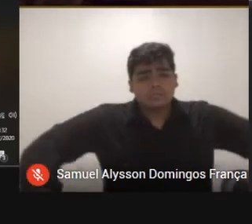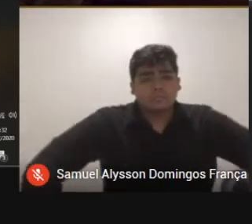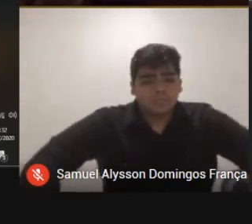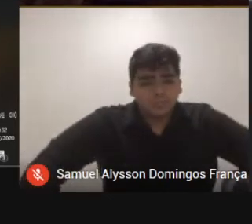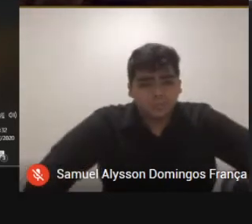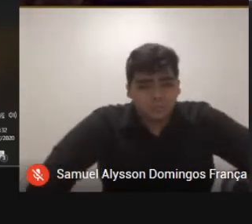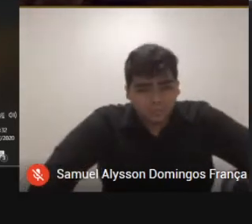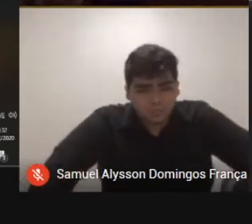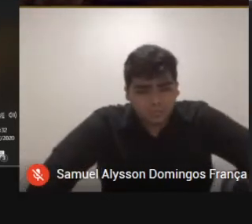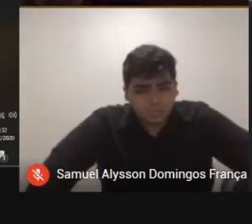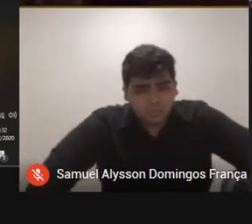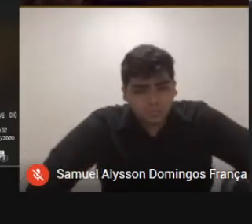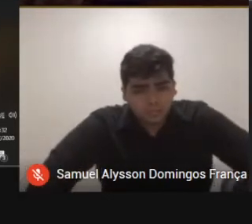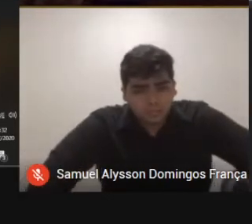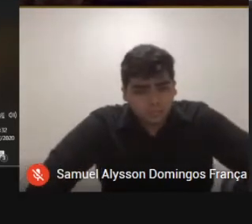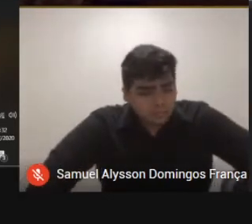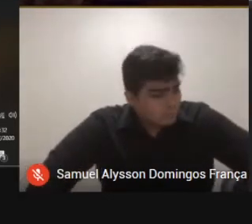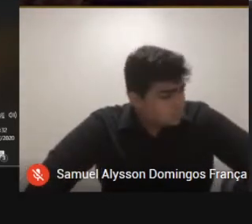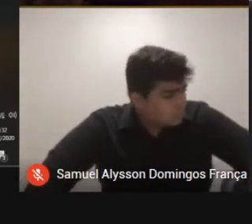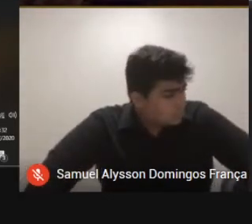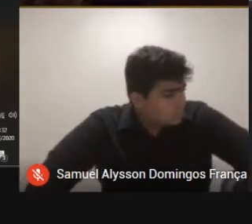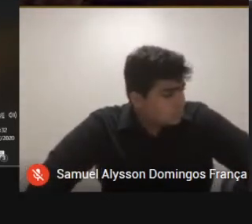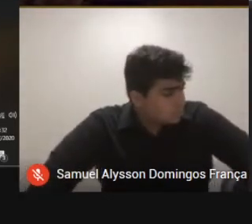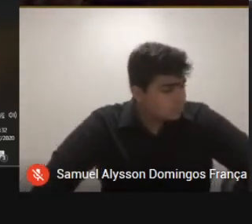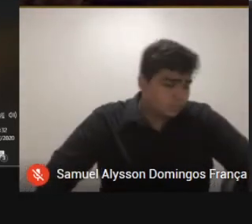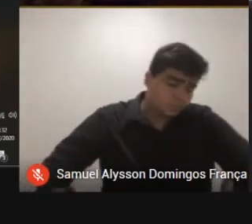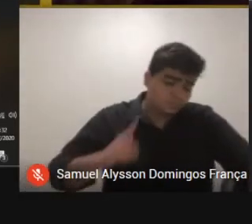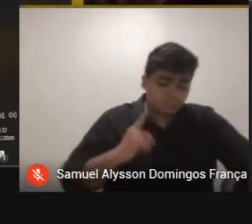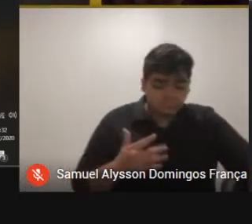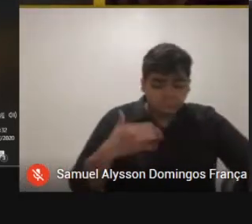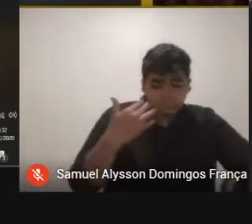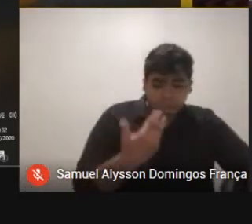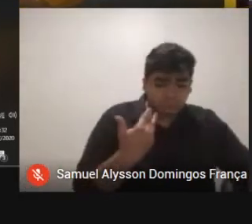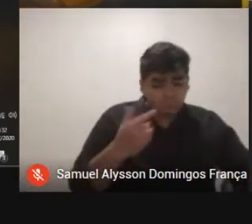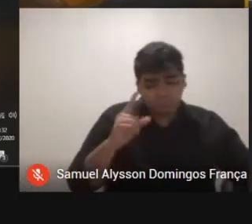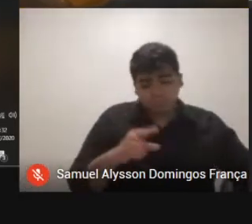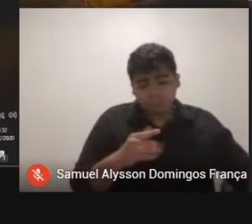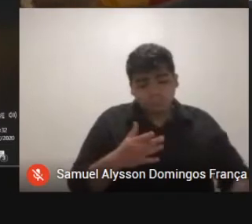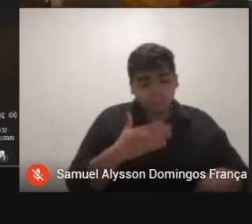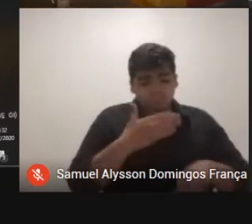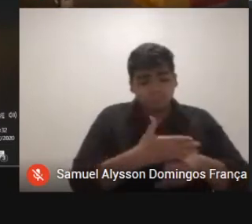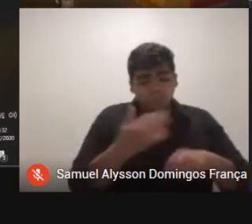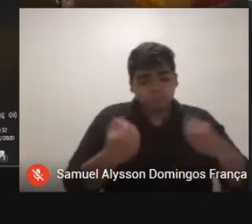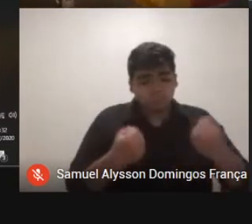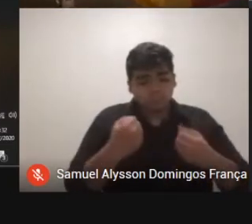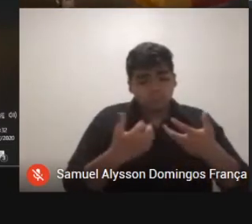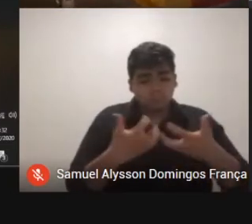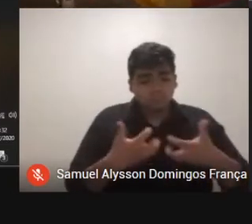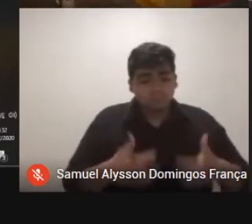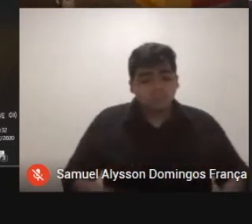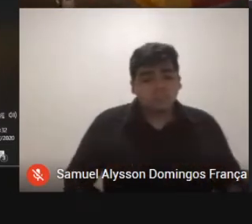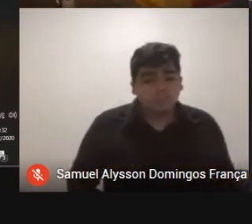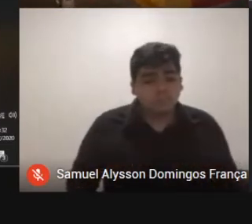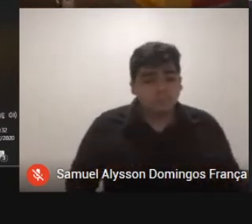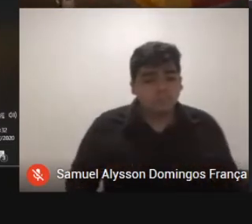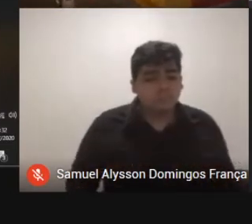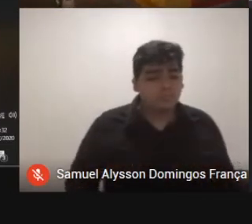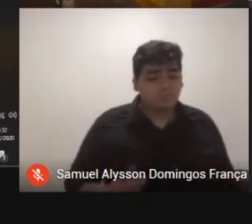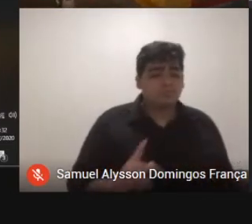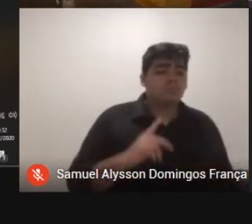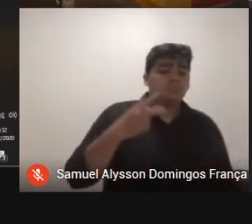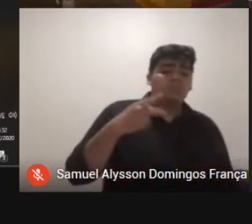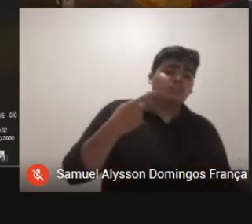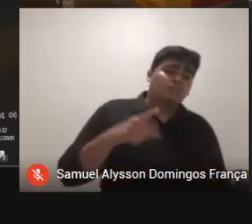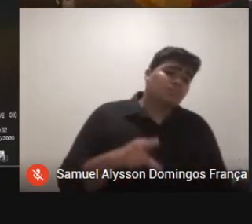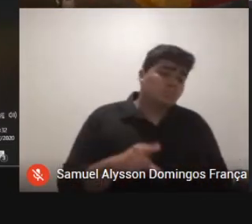Lá, na outra extremidade, é a entrada de carros, a saída e a entrada de carros do IF, certo? E essa escolha aqui se deu muito